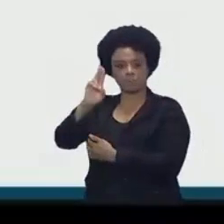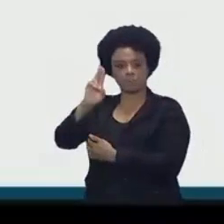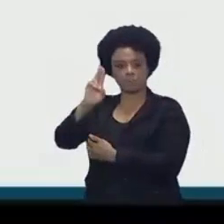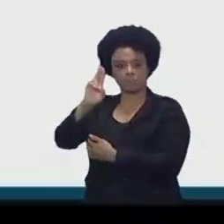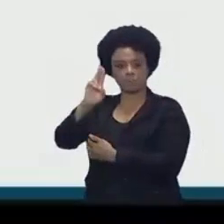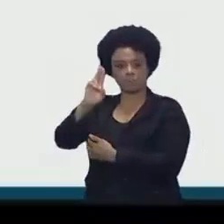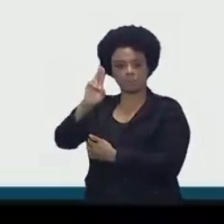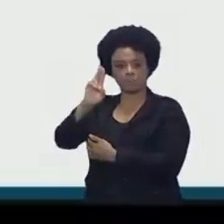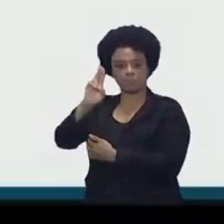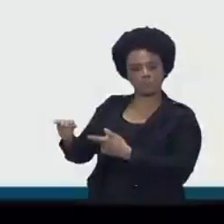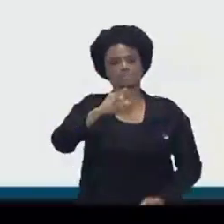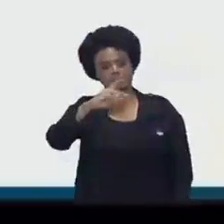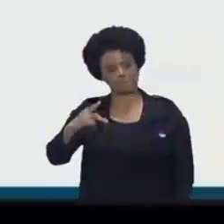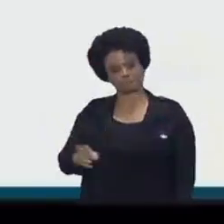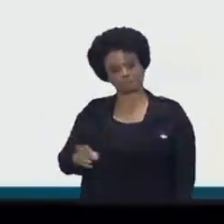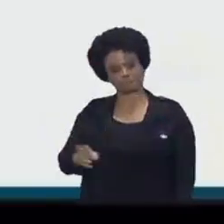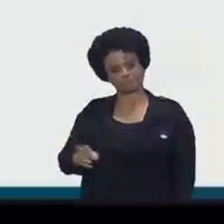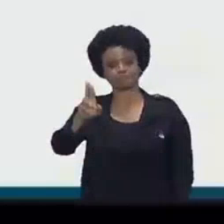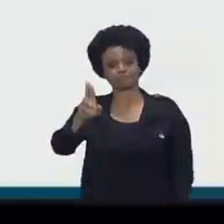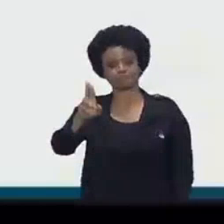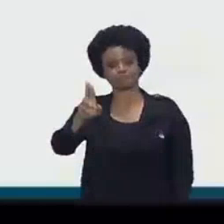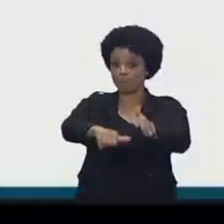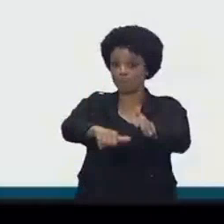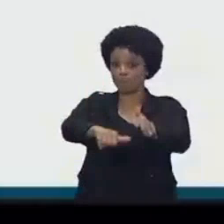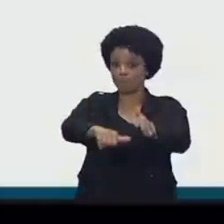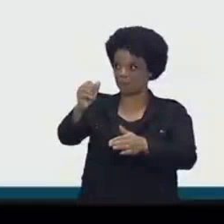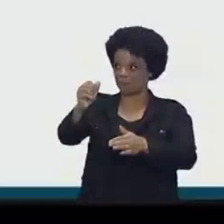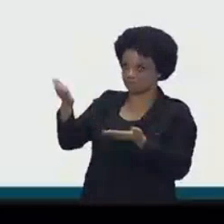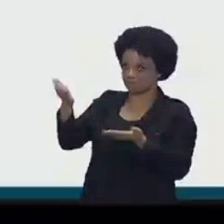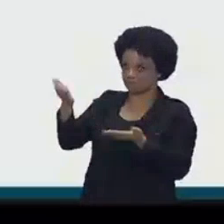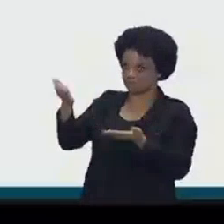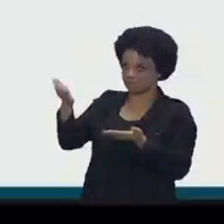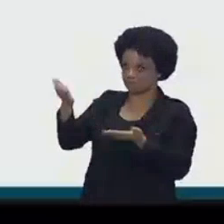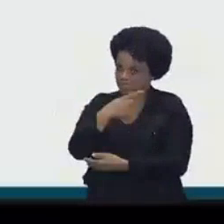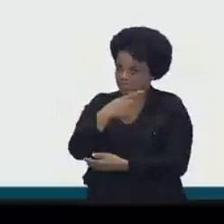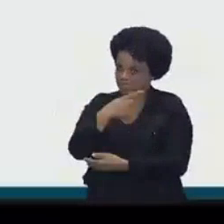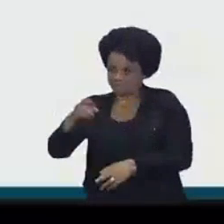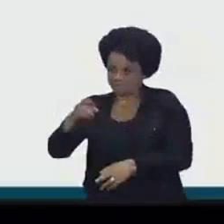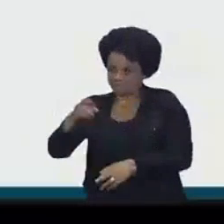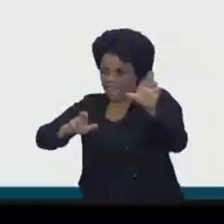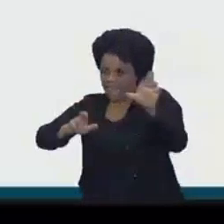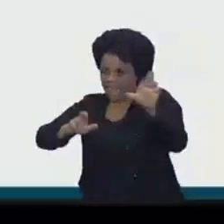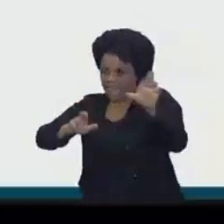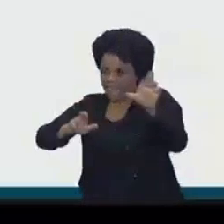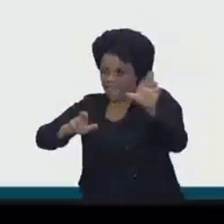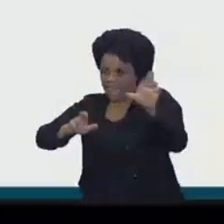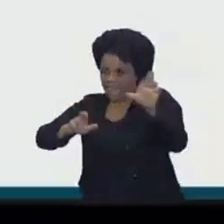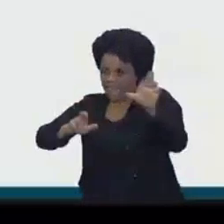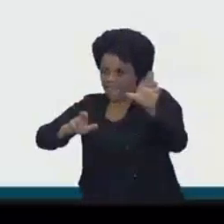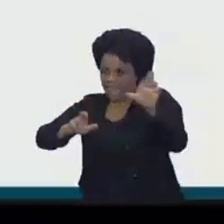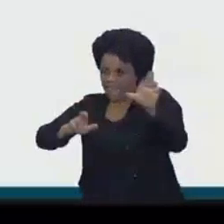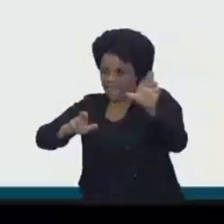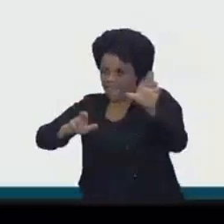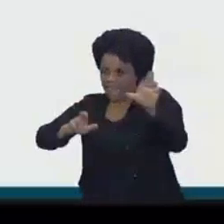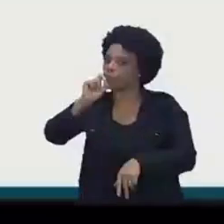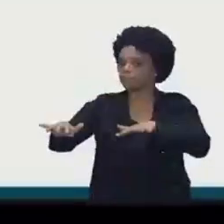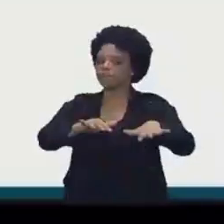CIDEP. Bom, nessa primeira situação que nós vamos analisar, que é o movimento retilíneo